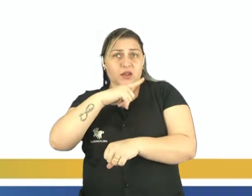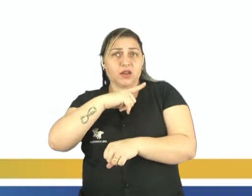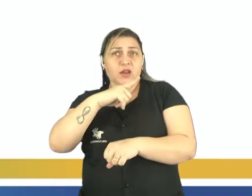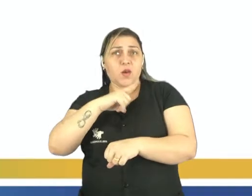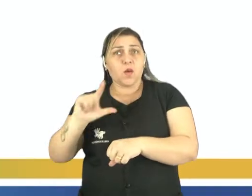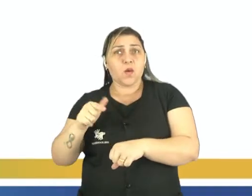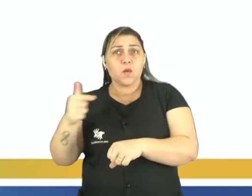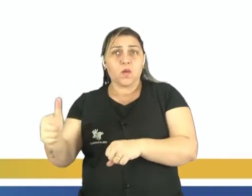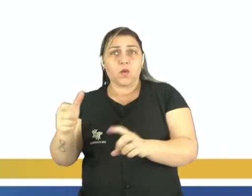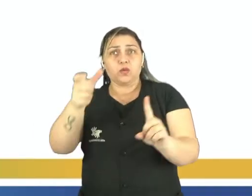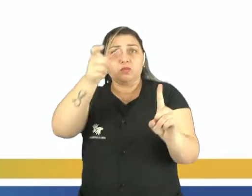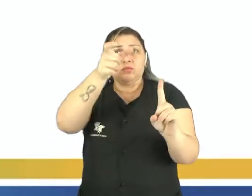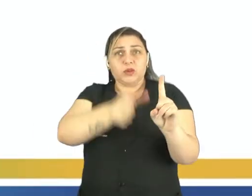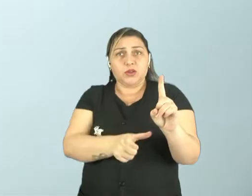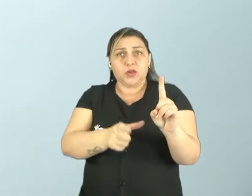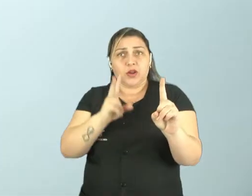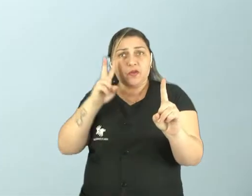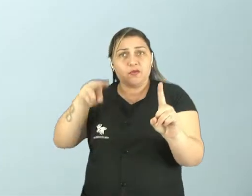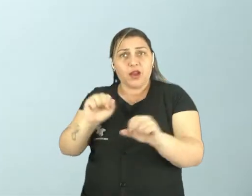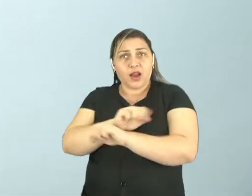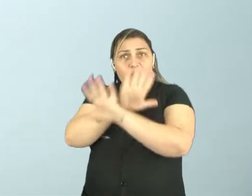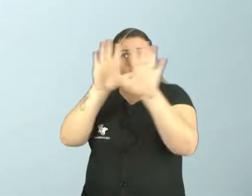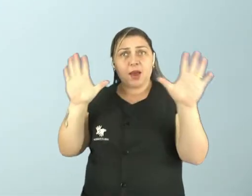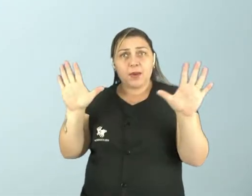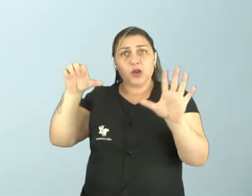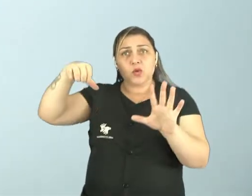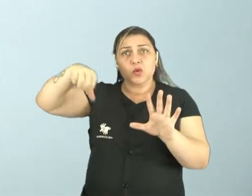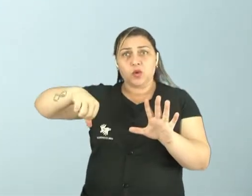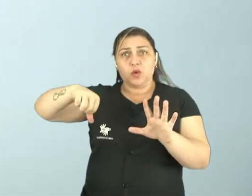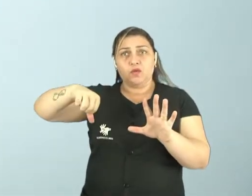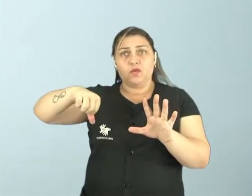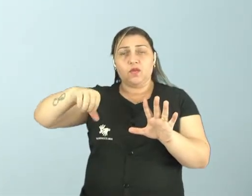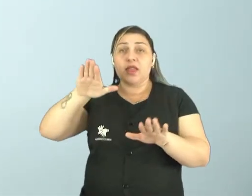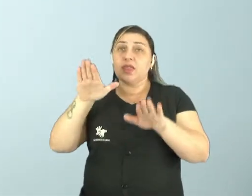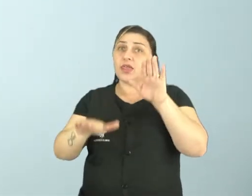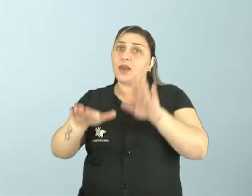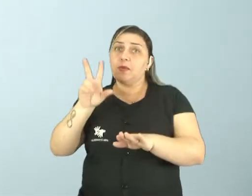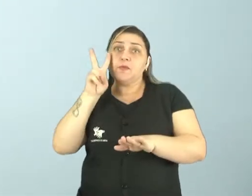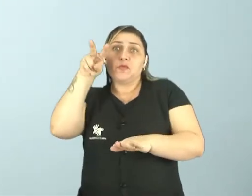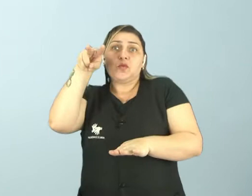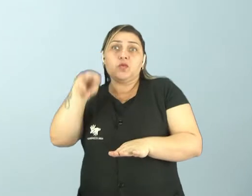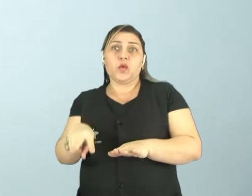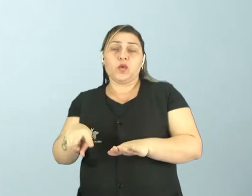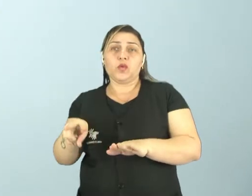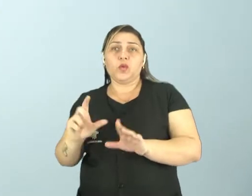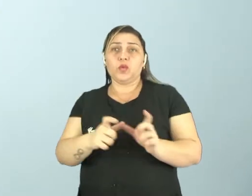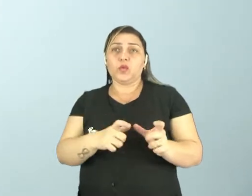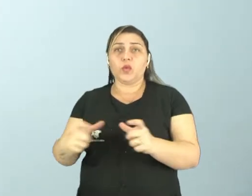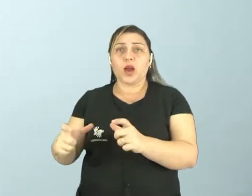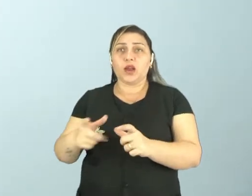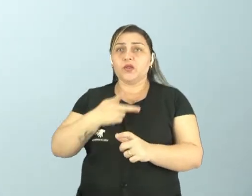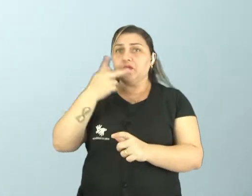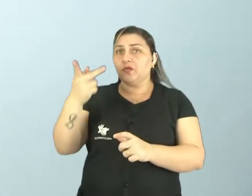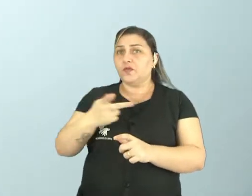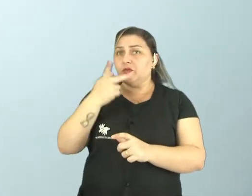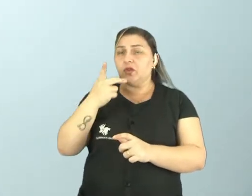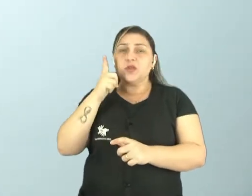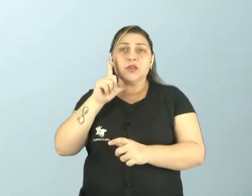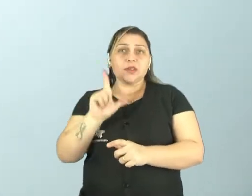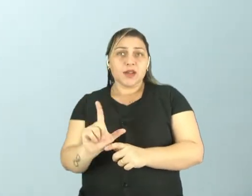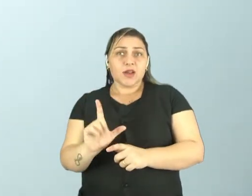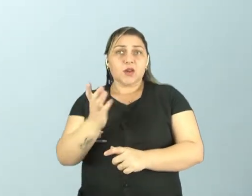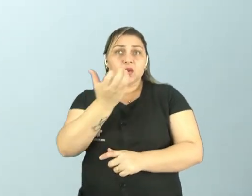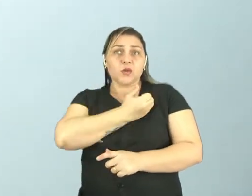O outro personagem vê claramente um 9. Vejam, é um outro lugar de fala e ele considera